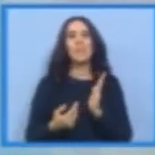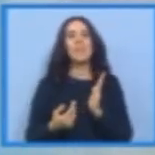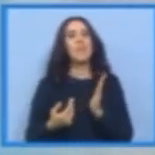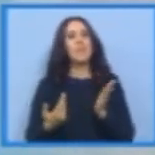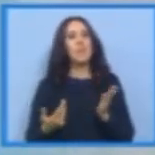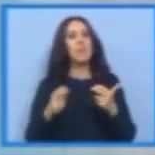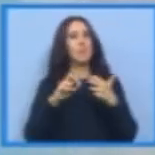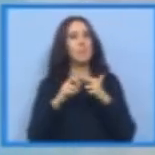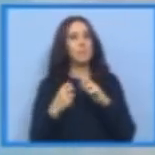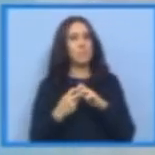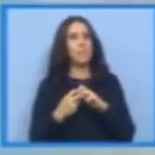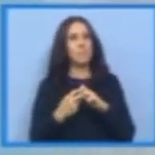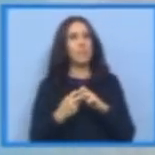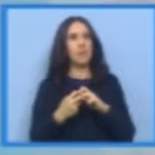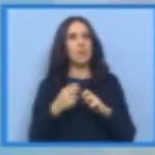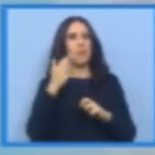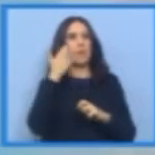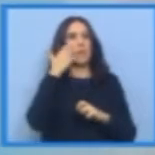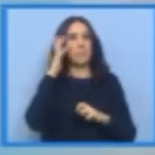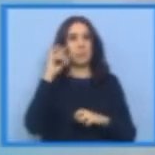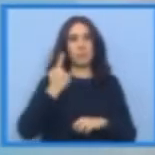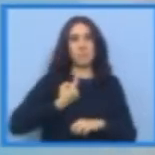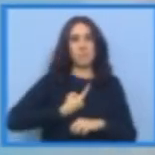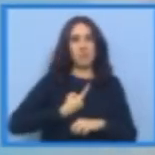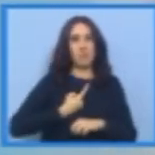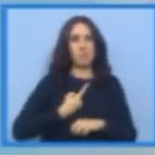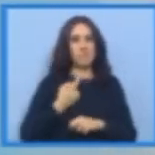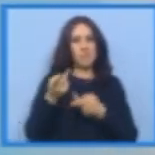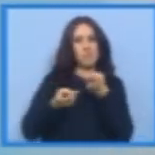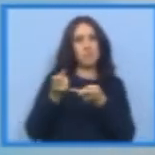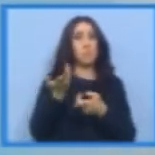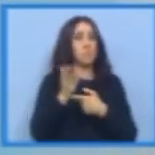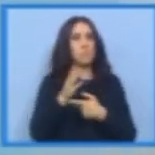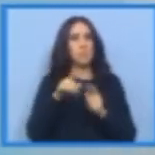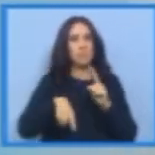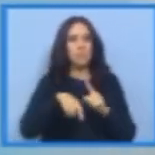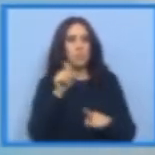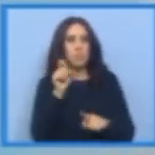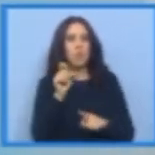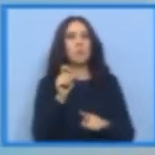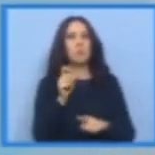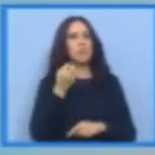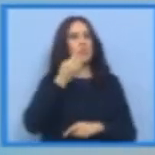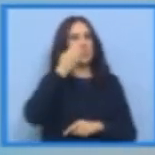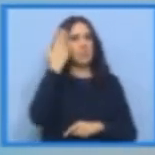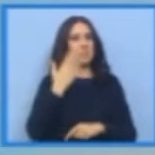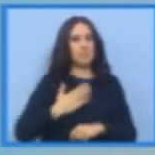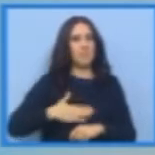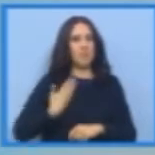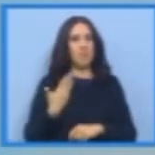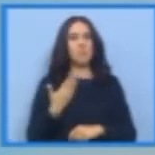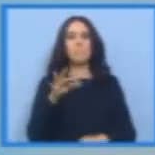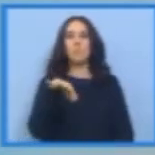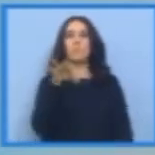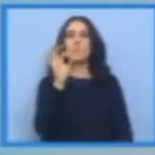o problema vai sendo analisado a partir das migrações forçadas, nomeadamente dos refugiados, e fica cada vez mais no esquecimento essa tal